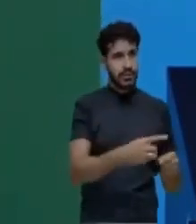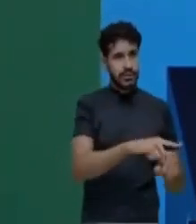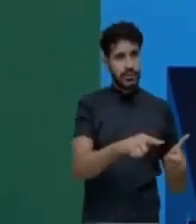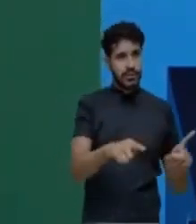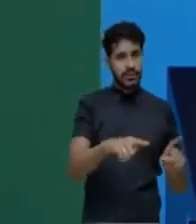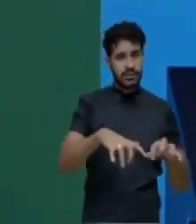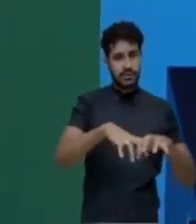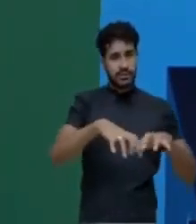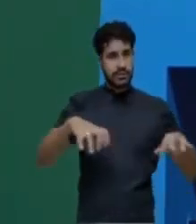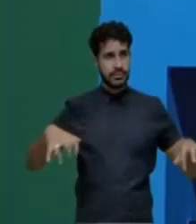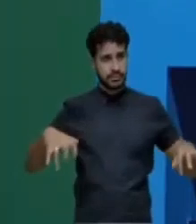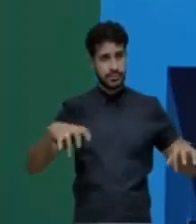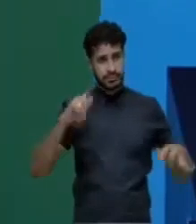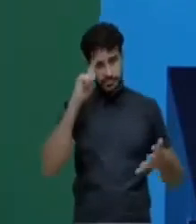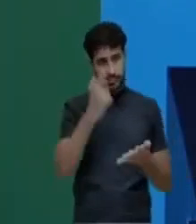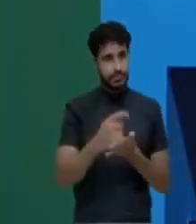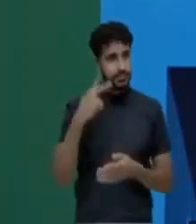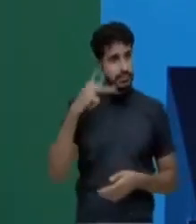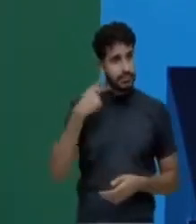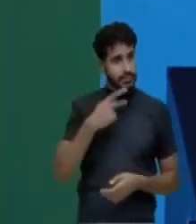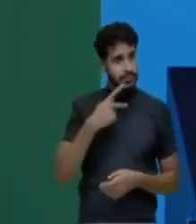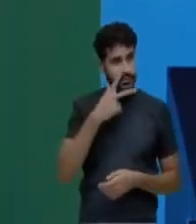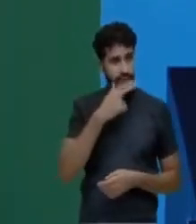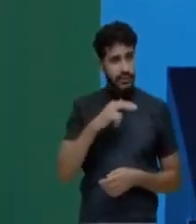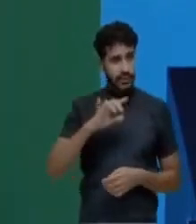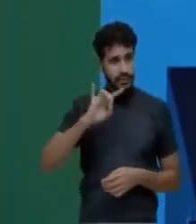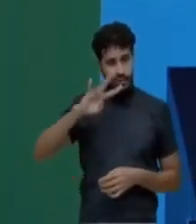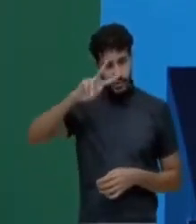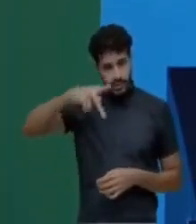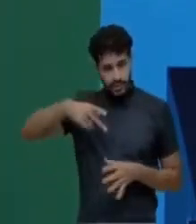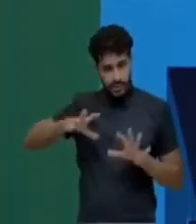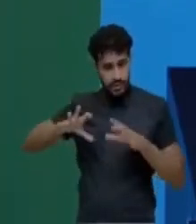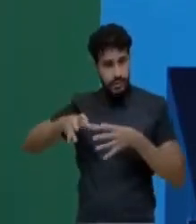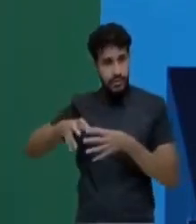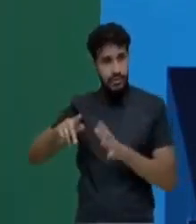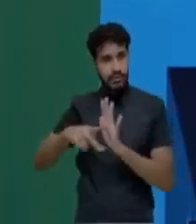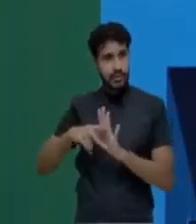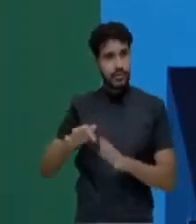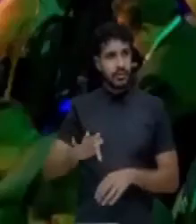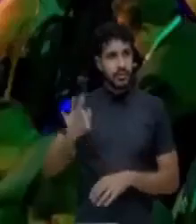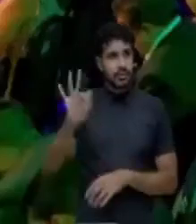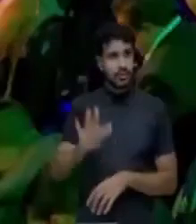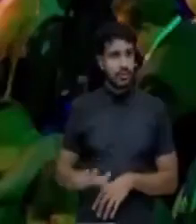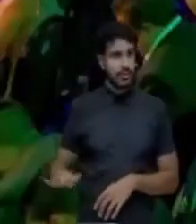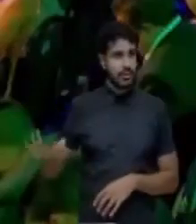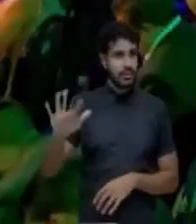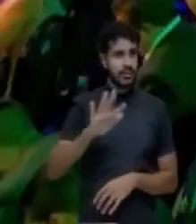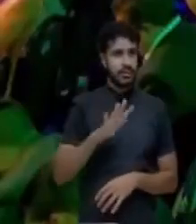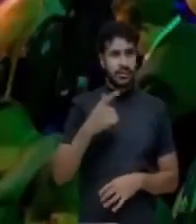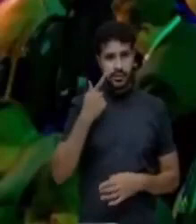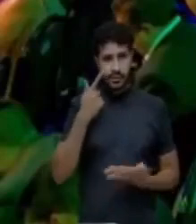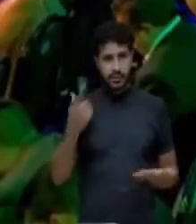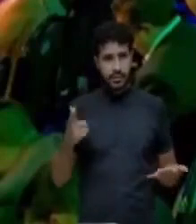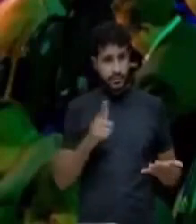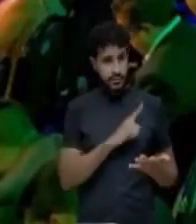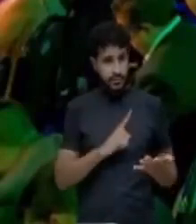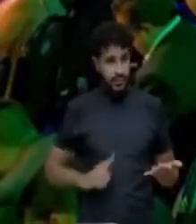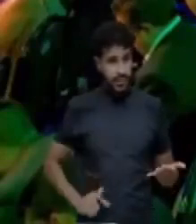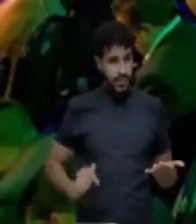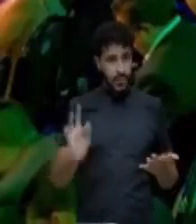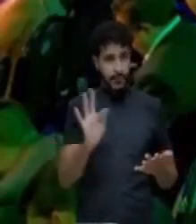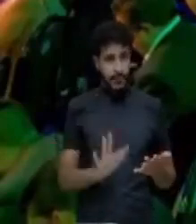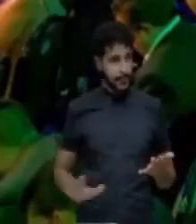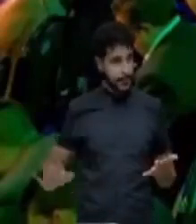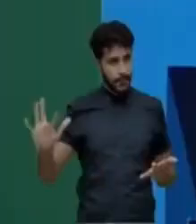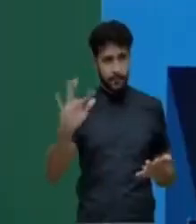os recursos públicos. Eles ficam concentrados na mão do governo federal. Ora, o governo federal